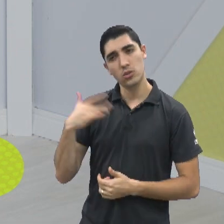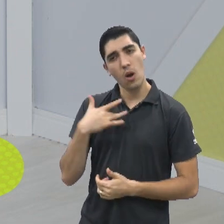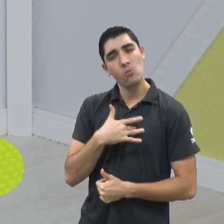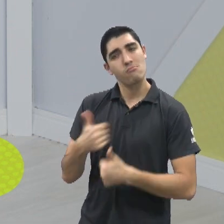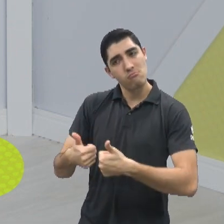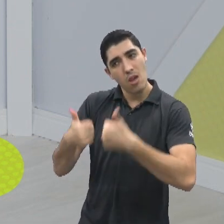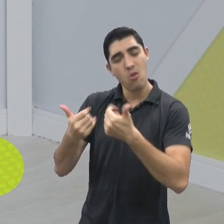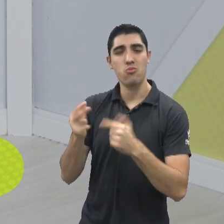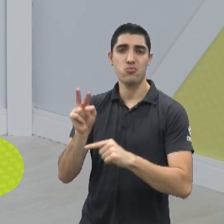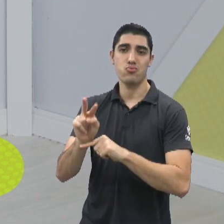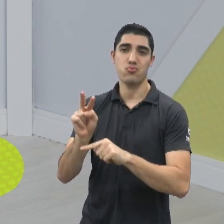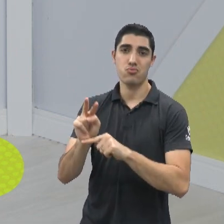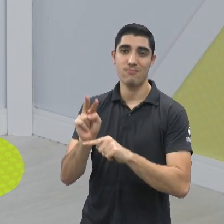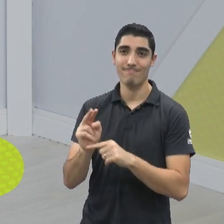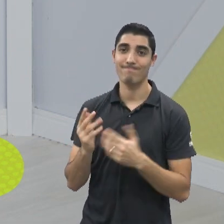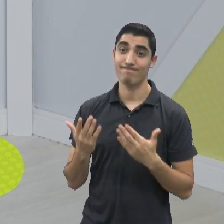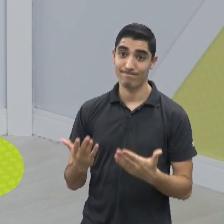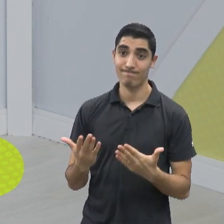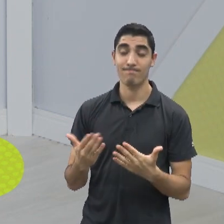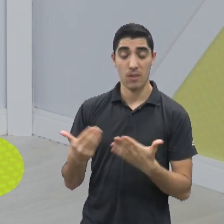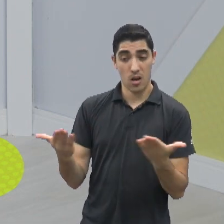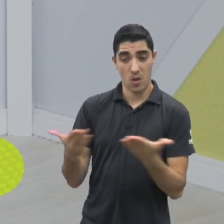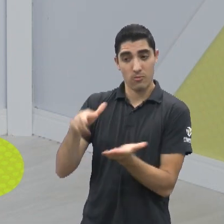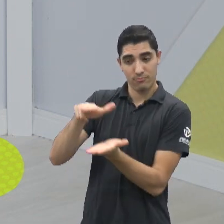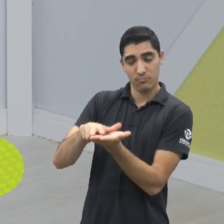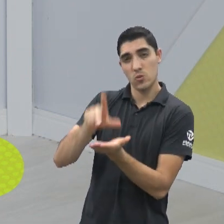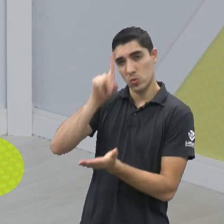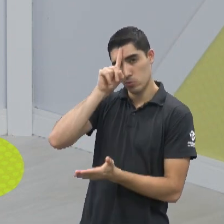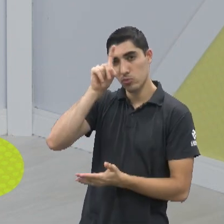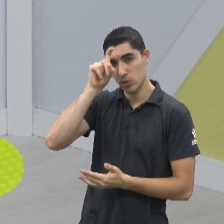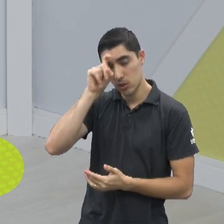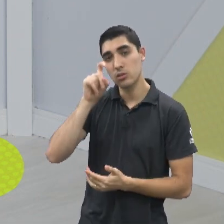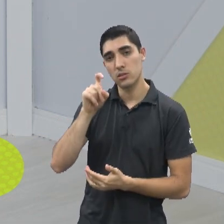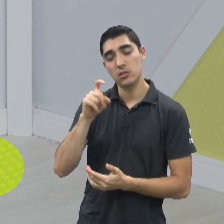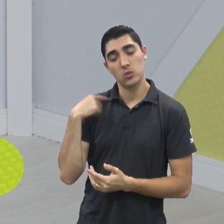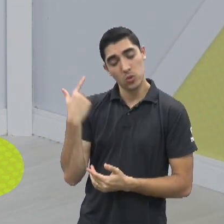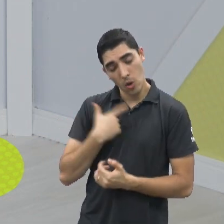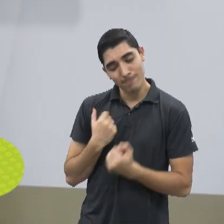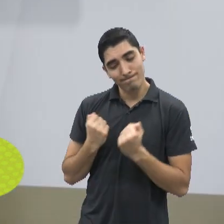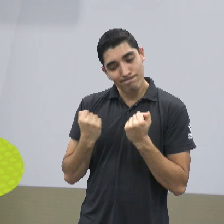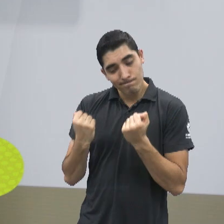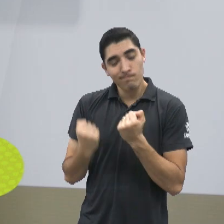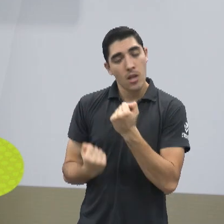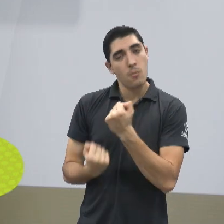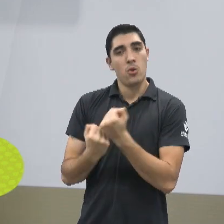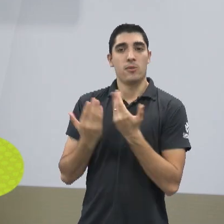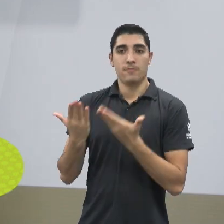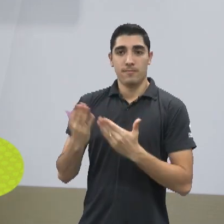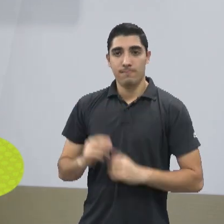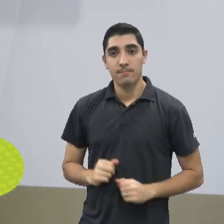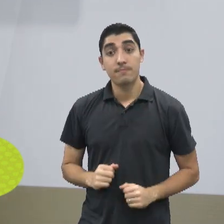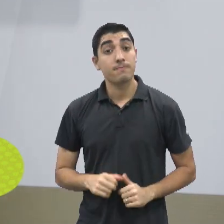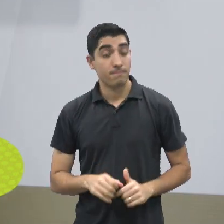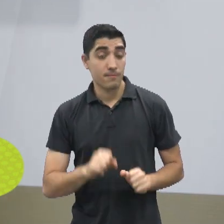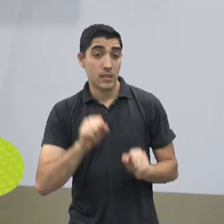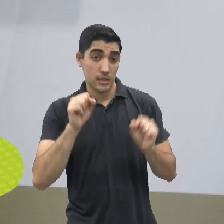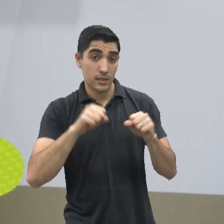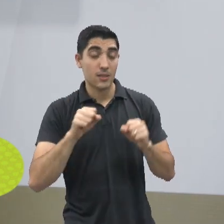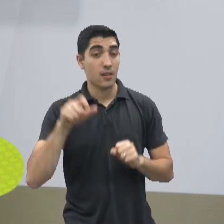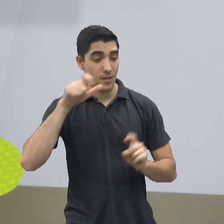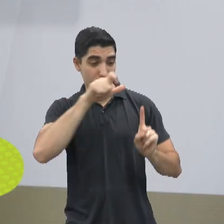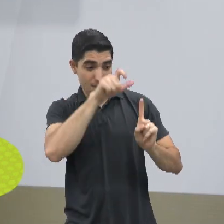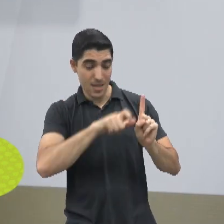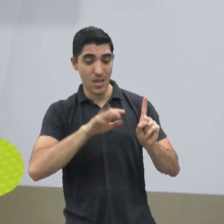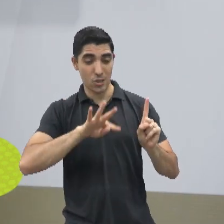mas está aí hospitalizado, infelizmente, está mandando umas vibrações boas para ele. Com certeza, o Tião Marino está marcado na